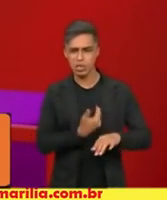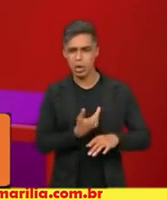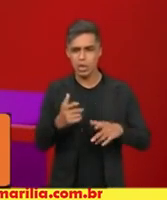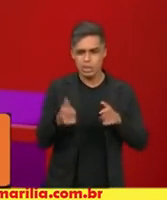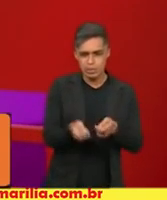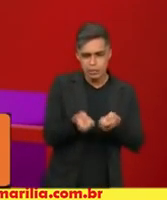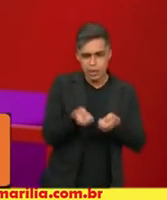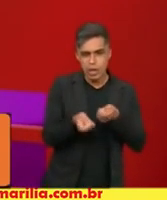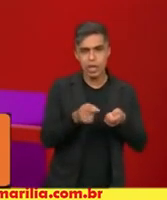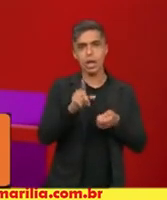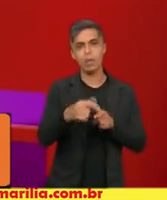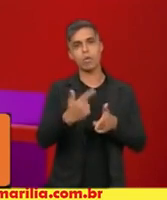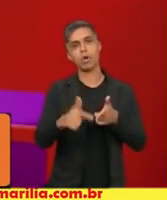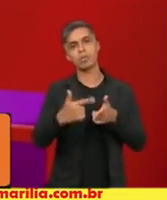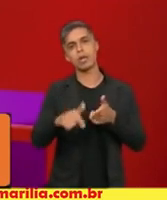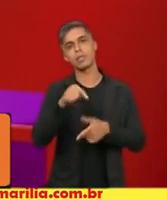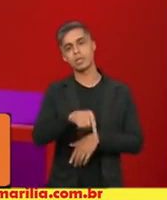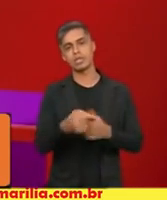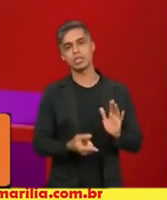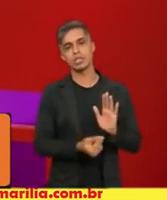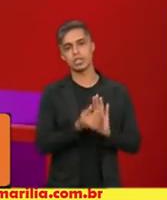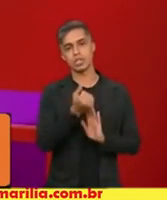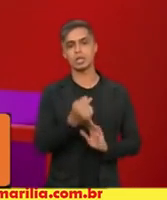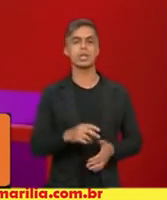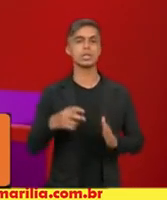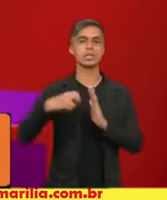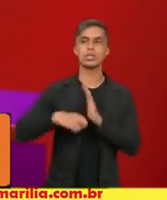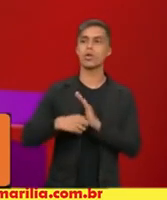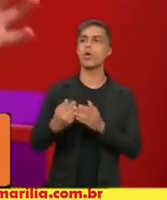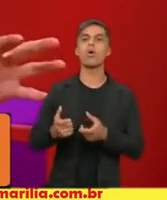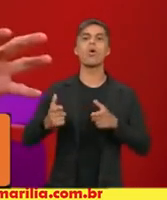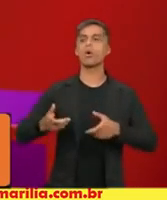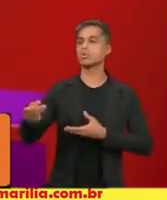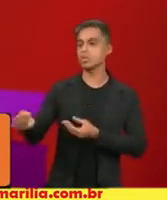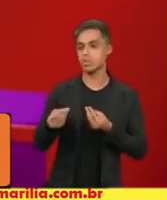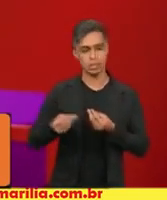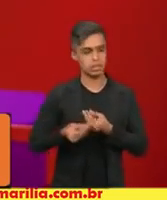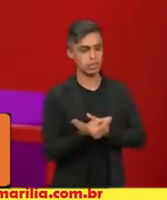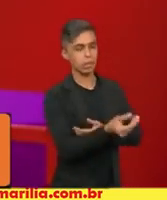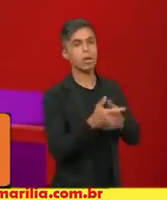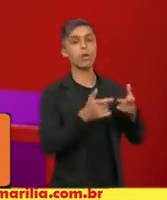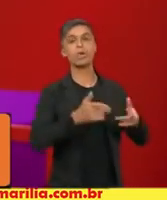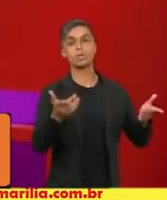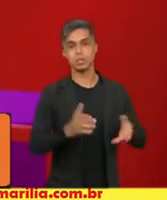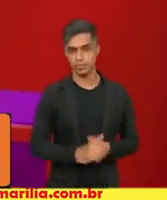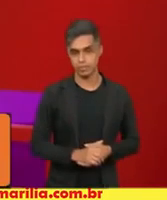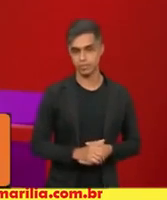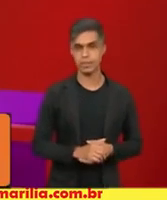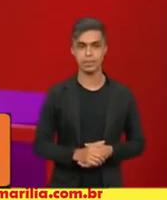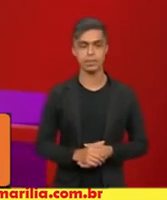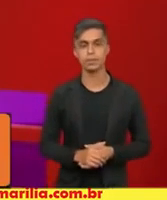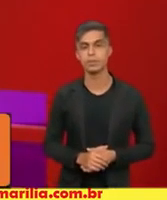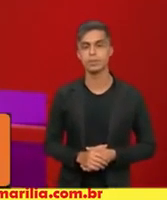é orçamento o problema. E sempre é assim. É imposto. De onde se tira e para onde vai. E quais são as